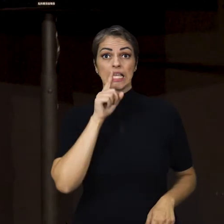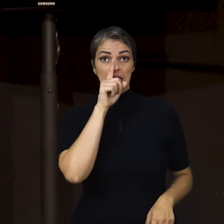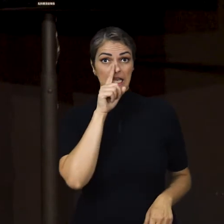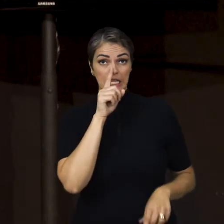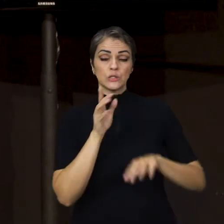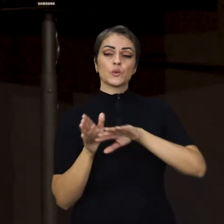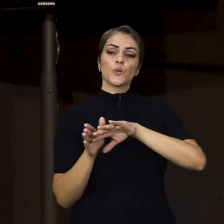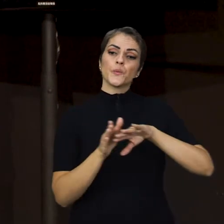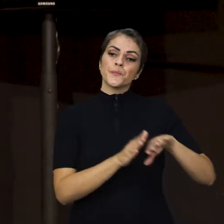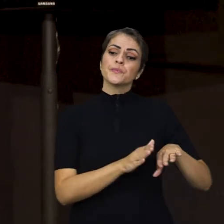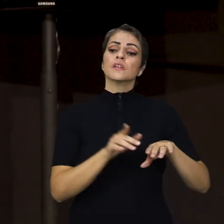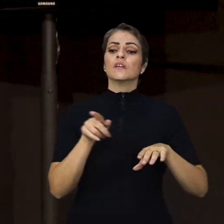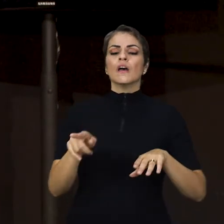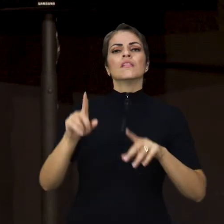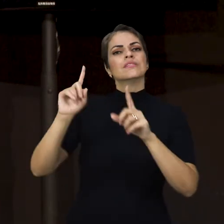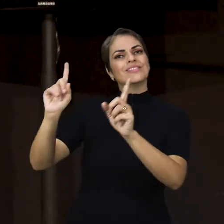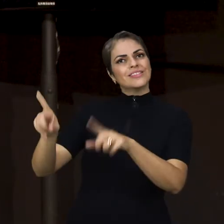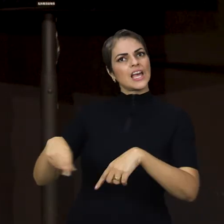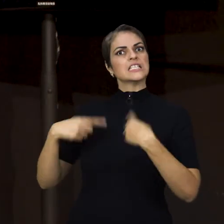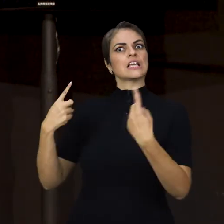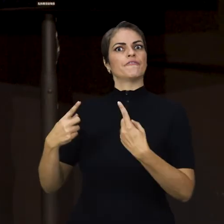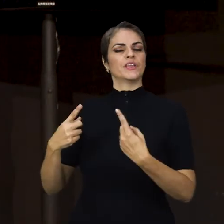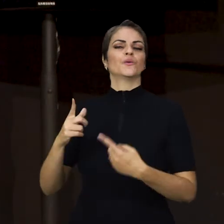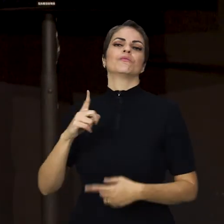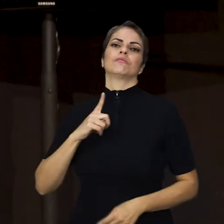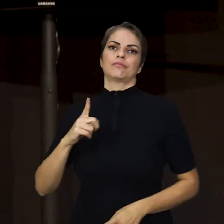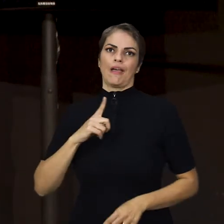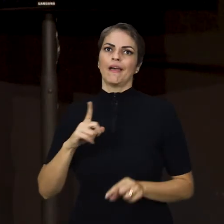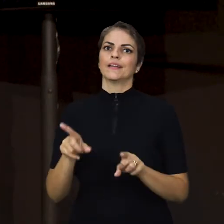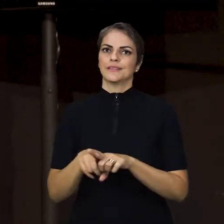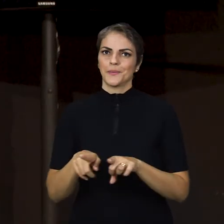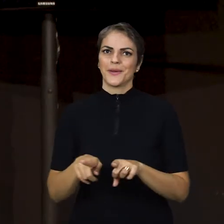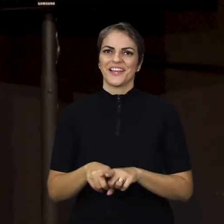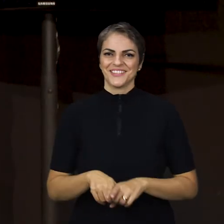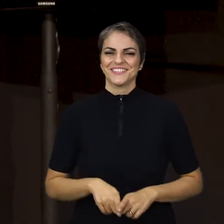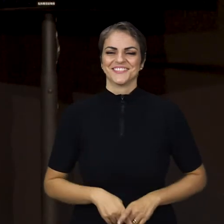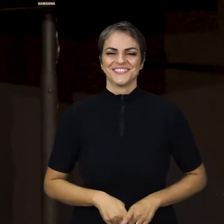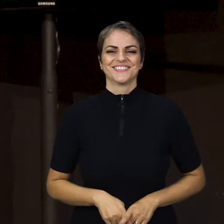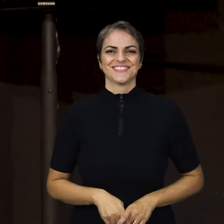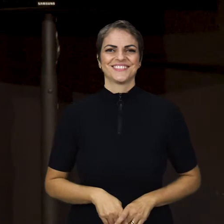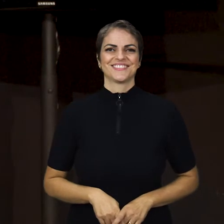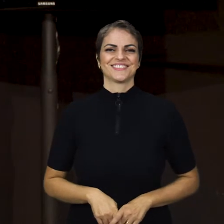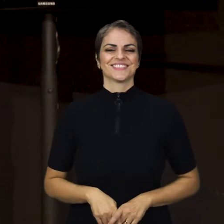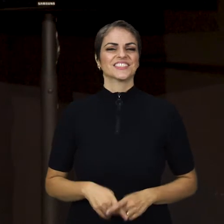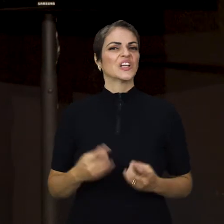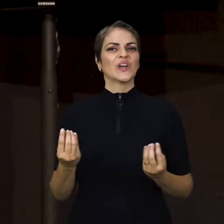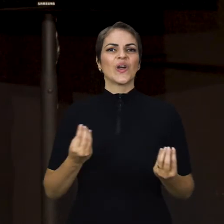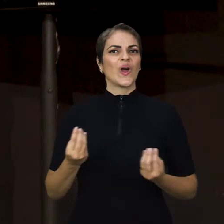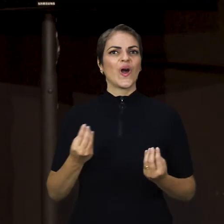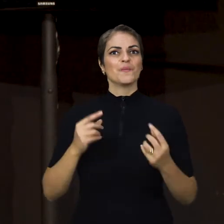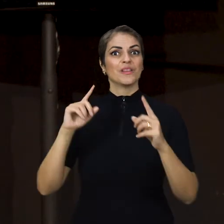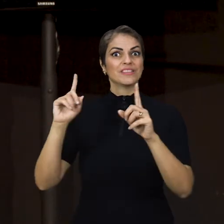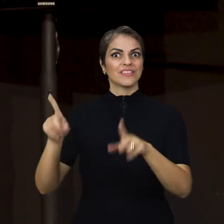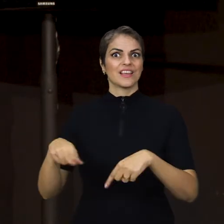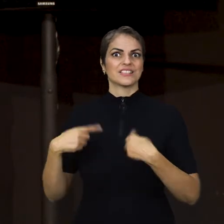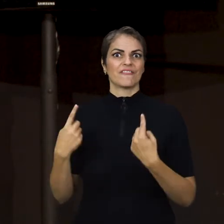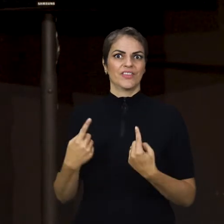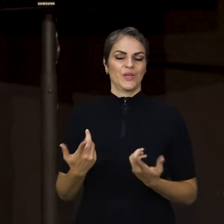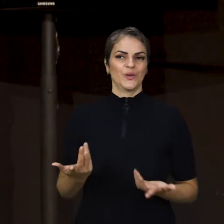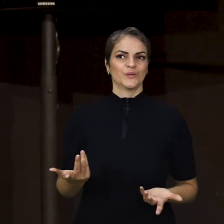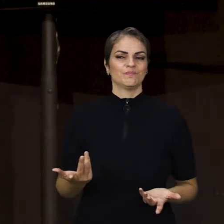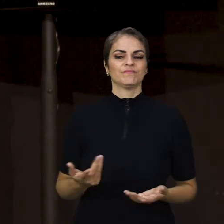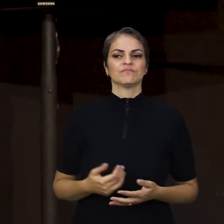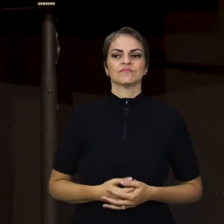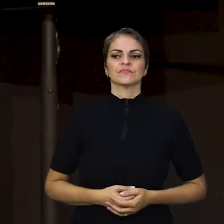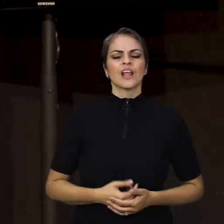existem também desafios, e aqui a questão é com qual qualidade nós vamos, de fato,